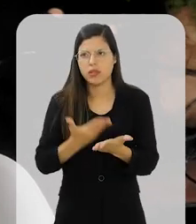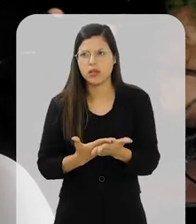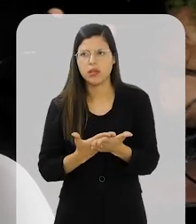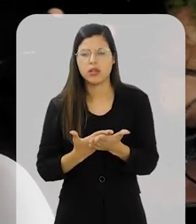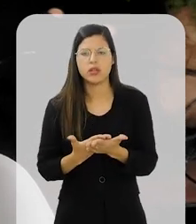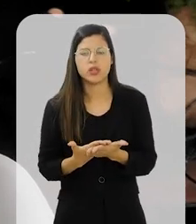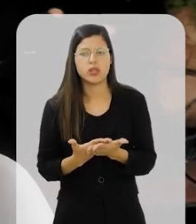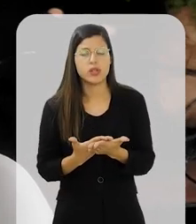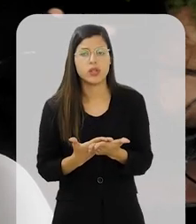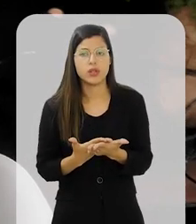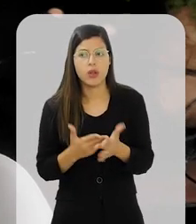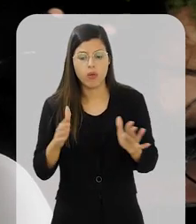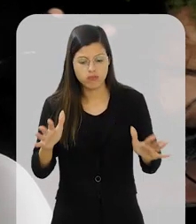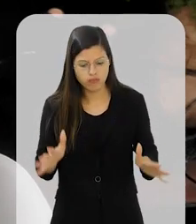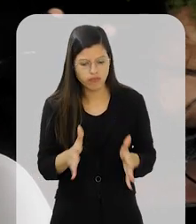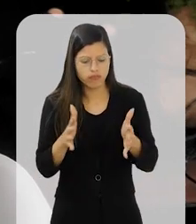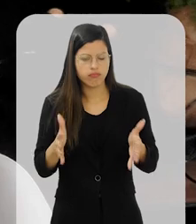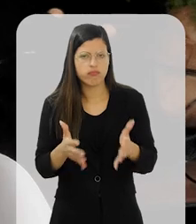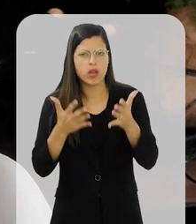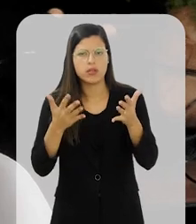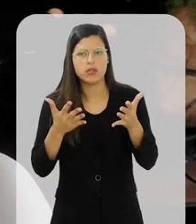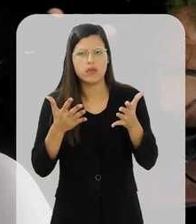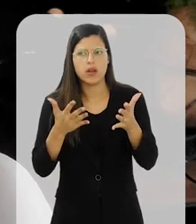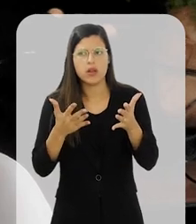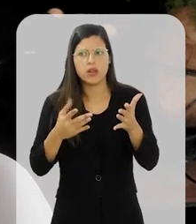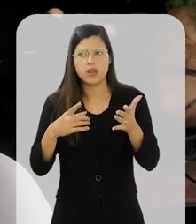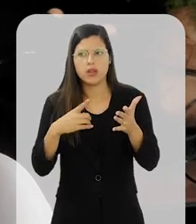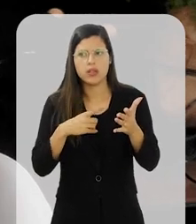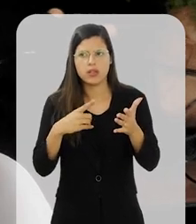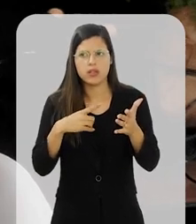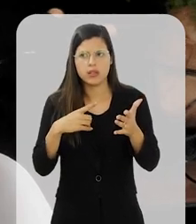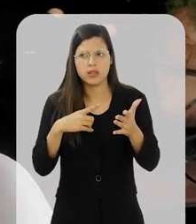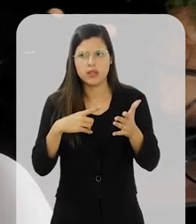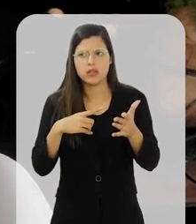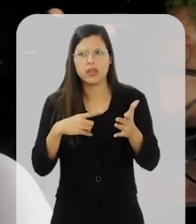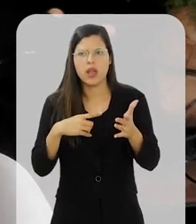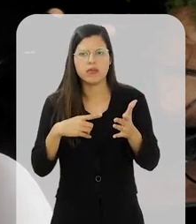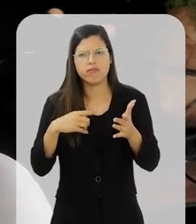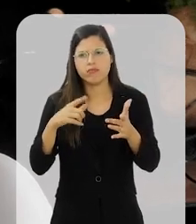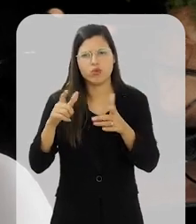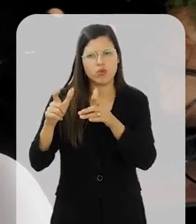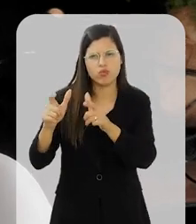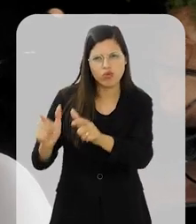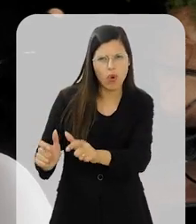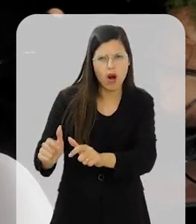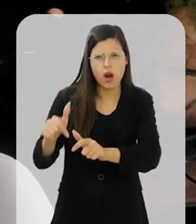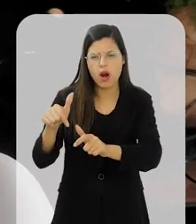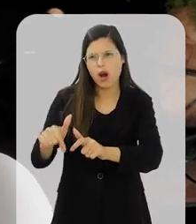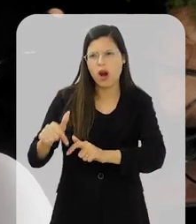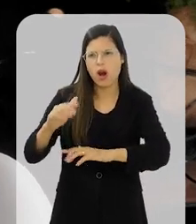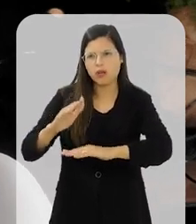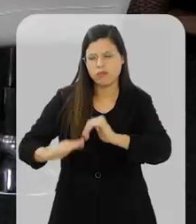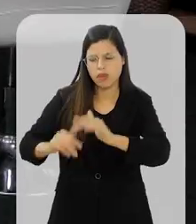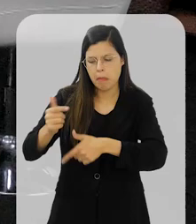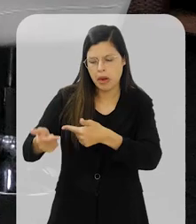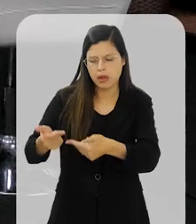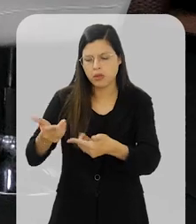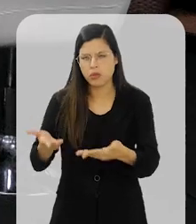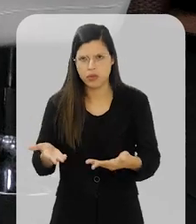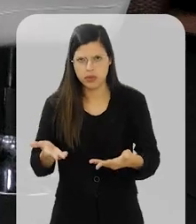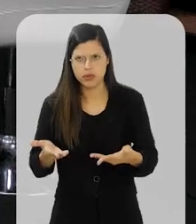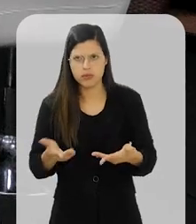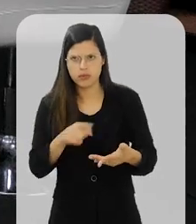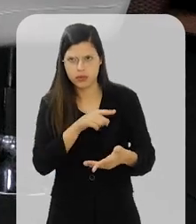que ela é impulsionada ali por uma mão de obra local? O que vocês